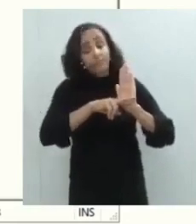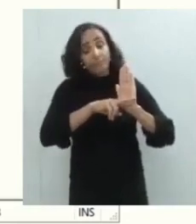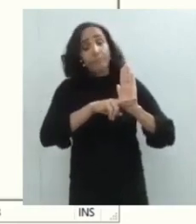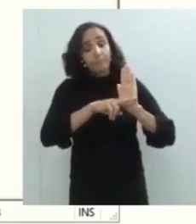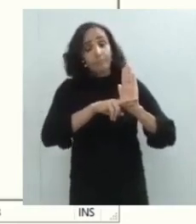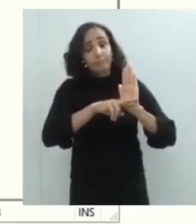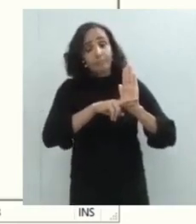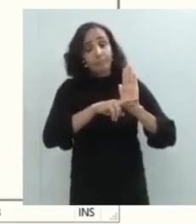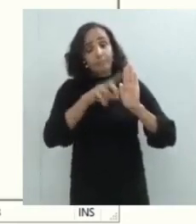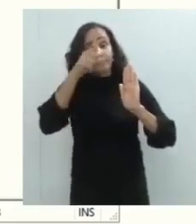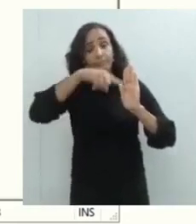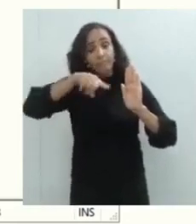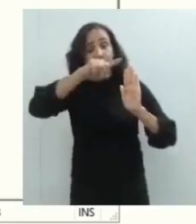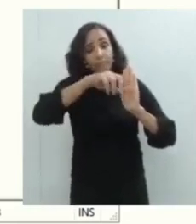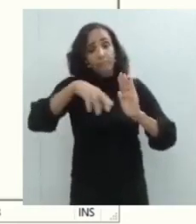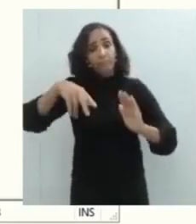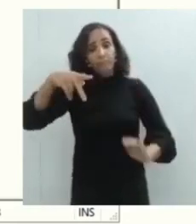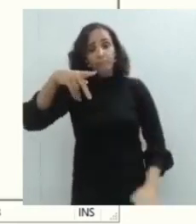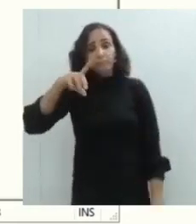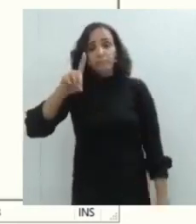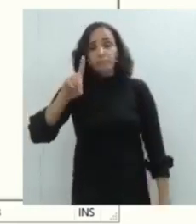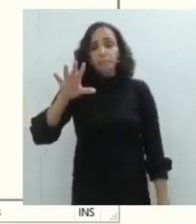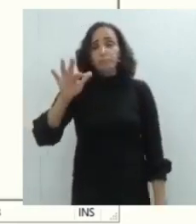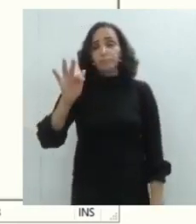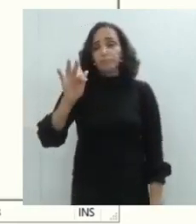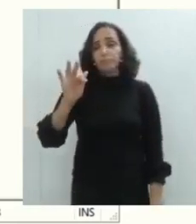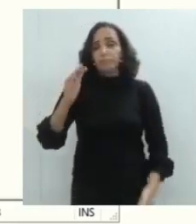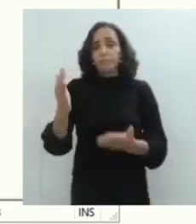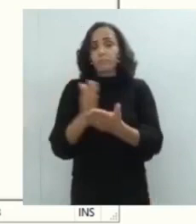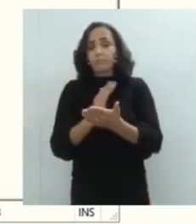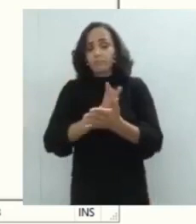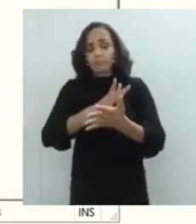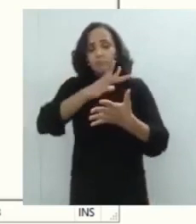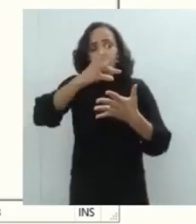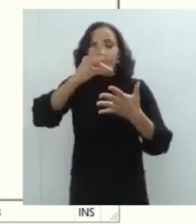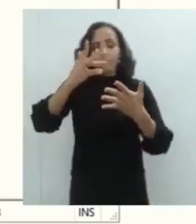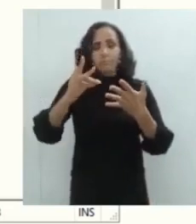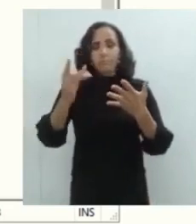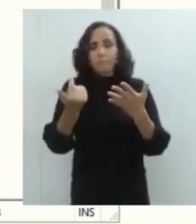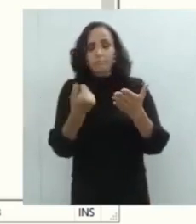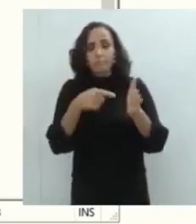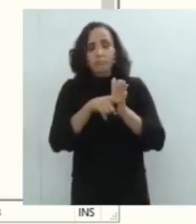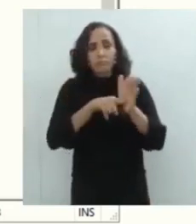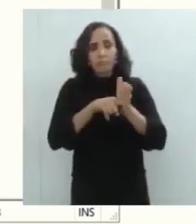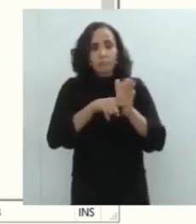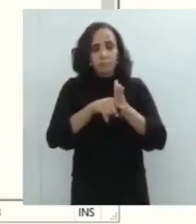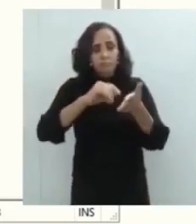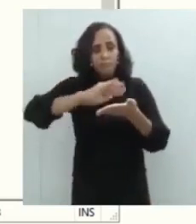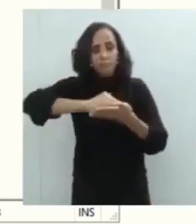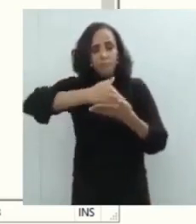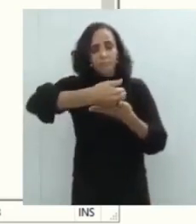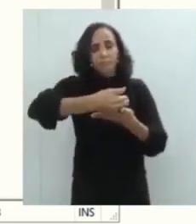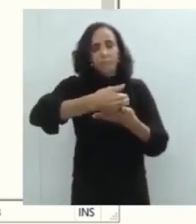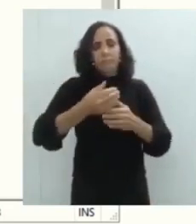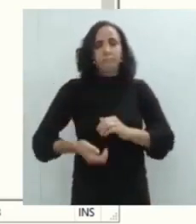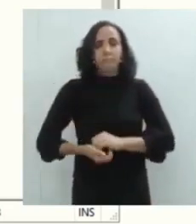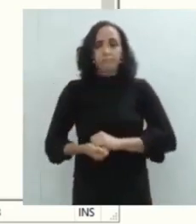do tipo emitido em PDF. Os detalhes, você dá uma verificada no e-book. Perceba